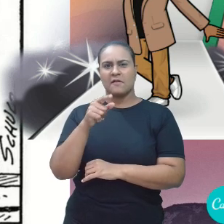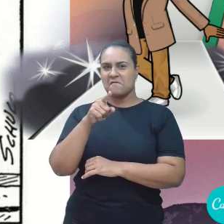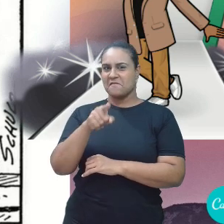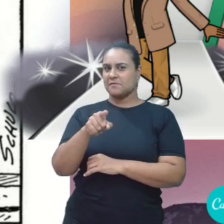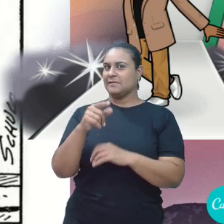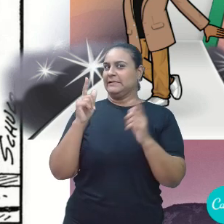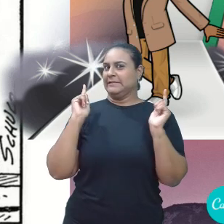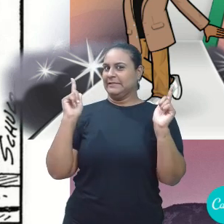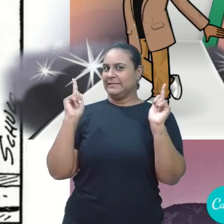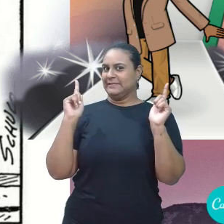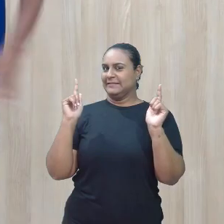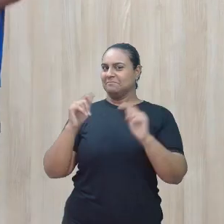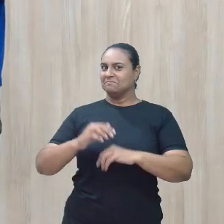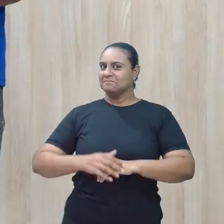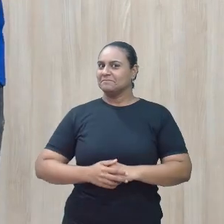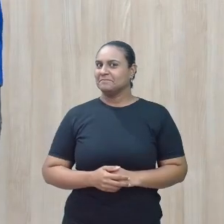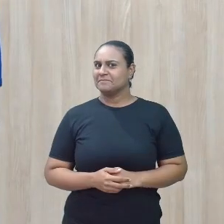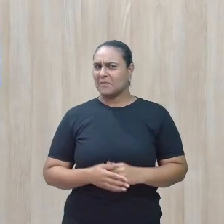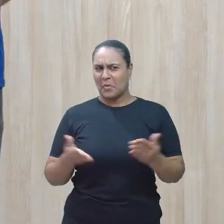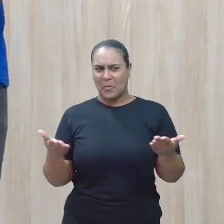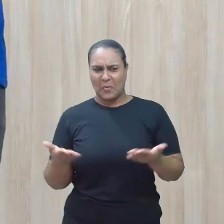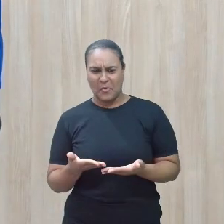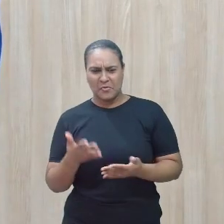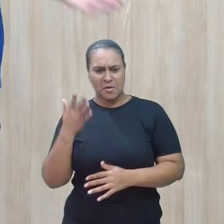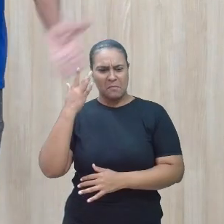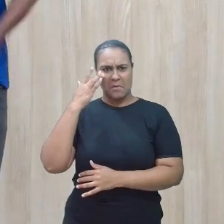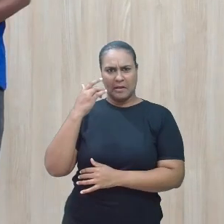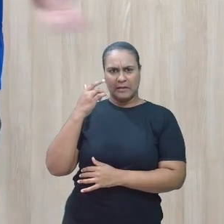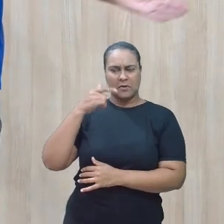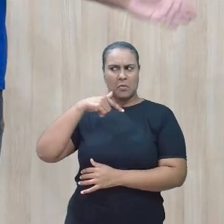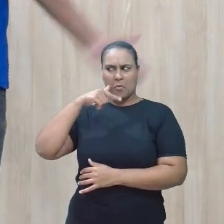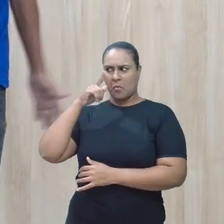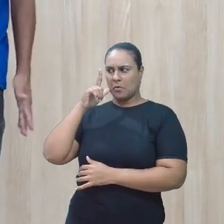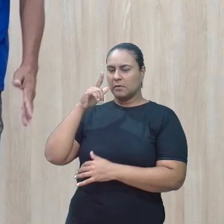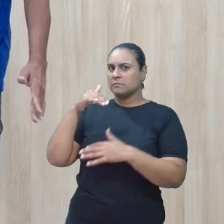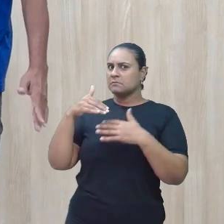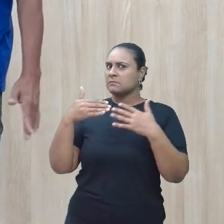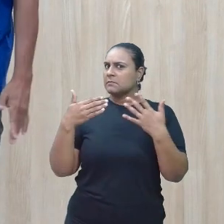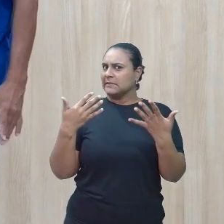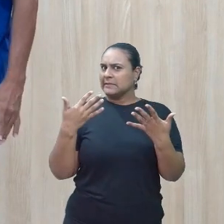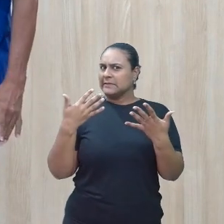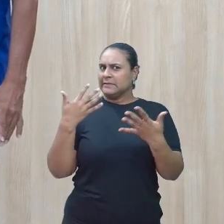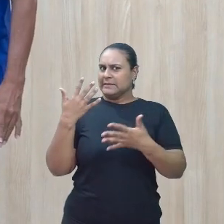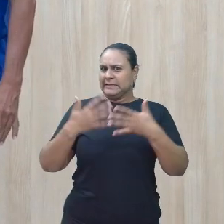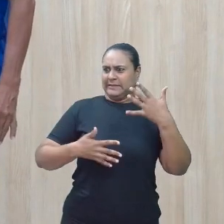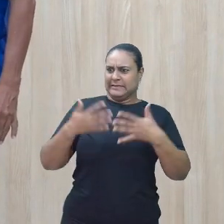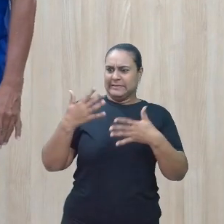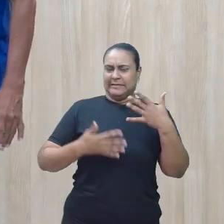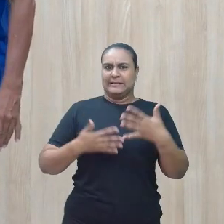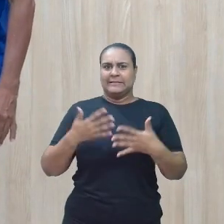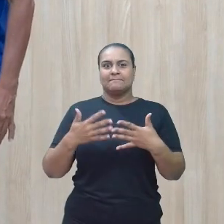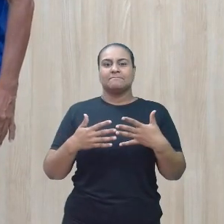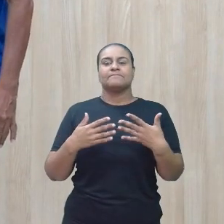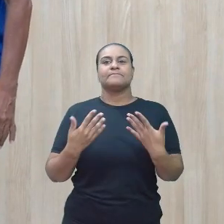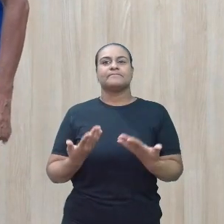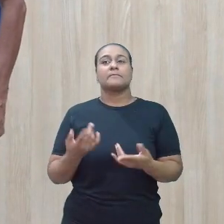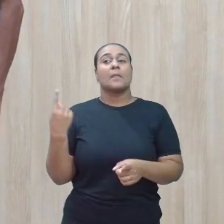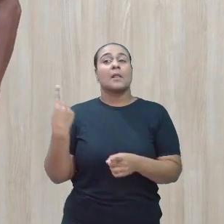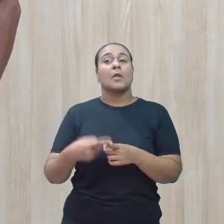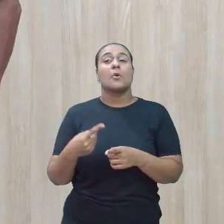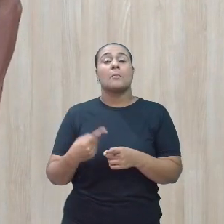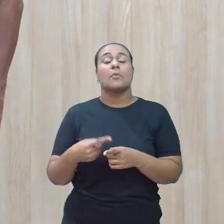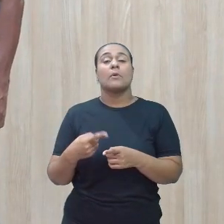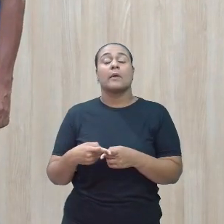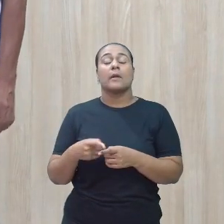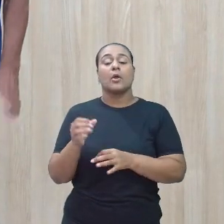muito animador, tá? É hoje, é amanhã, é hoje, é amanhã, a coisa está meia aí. Por que